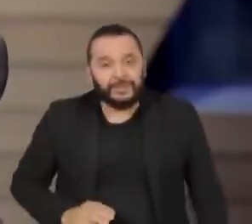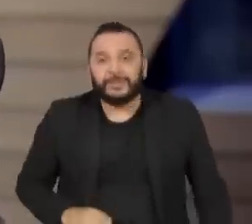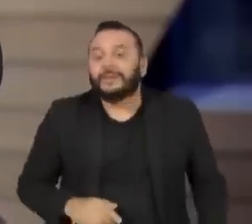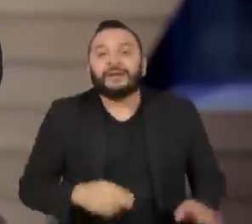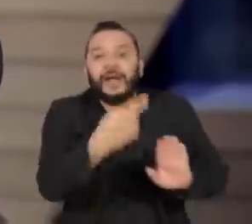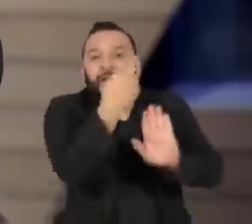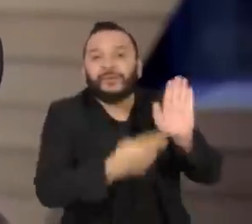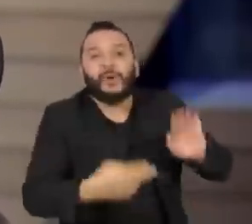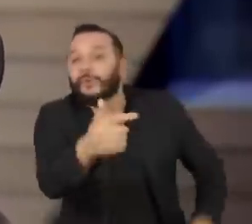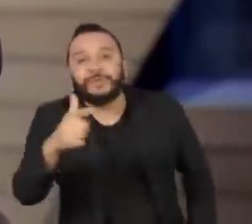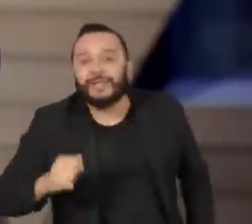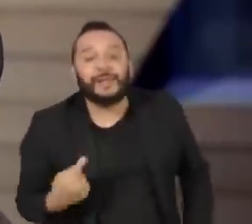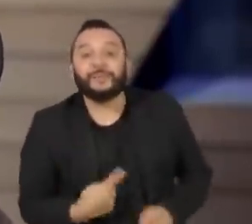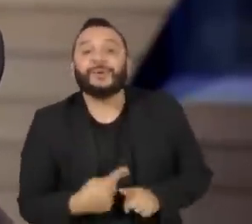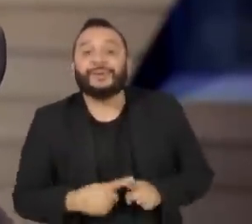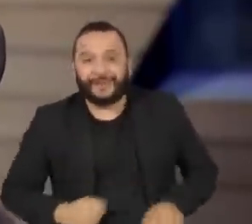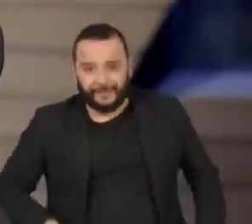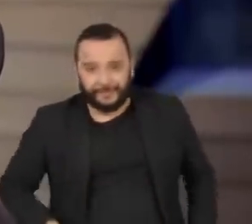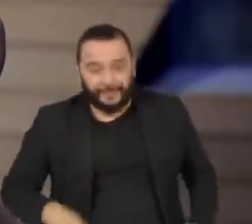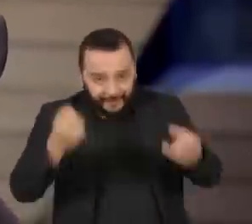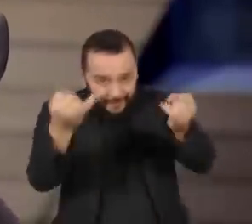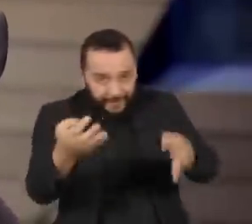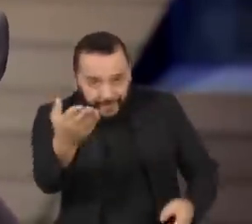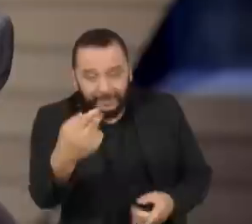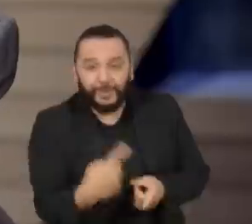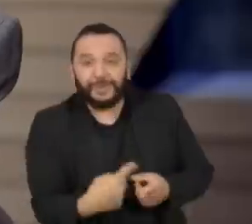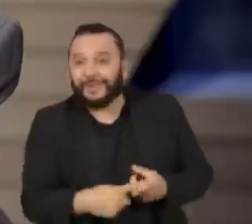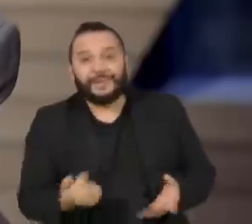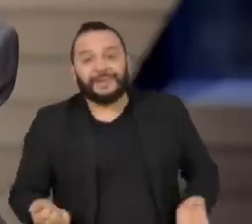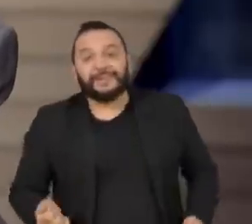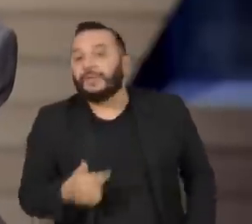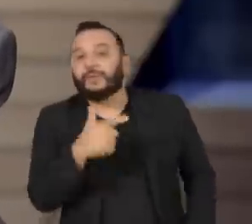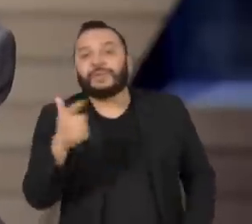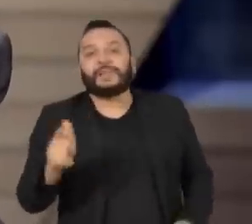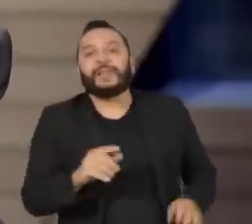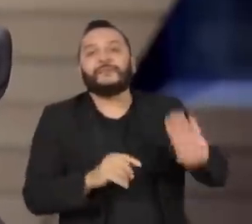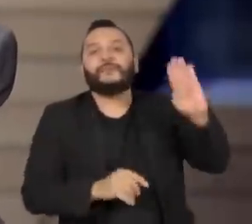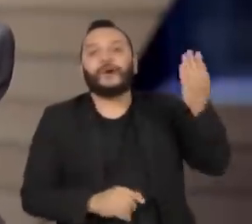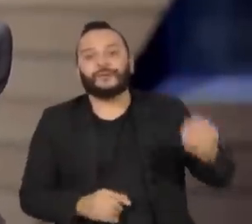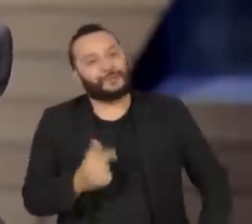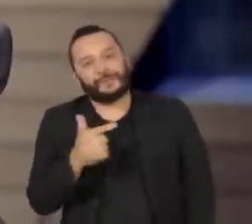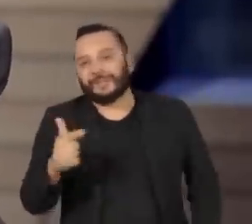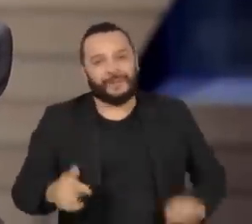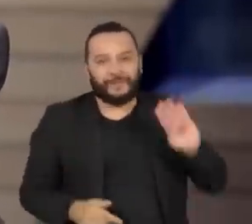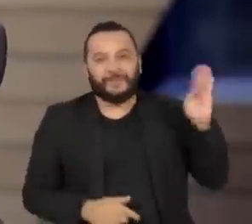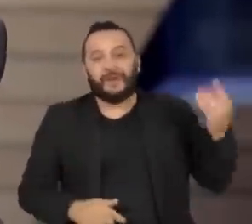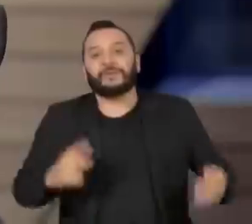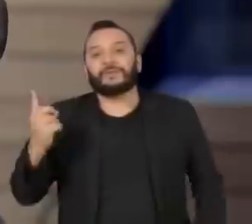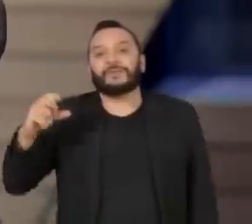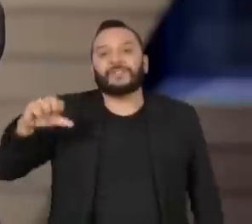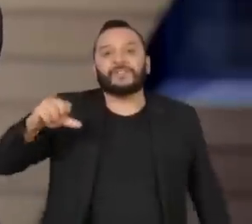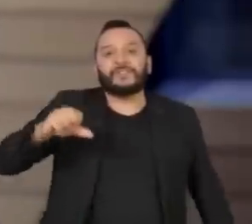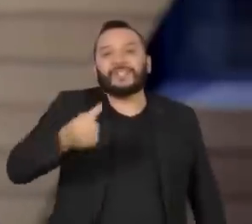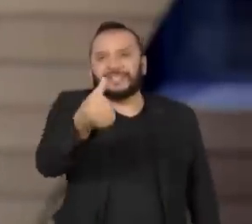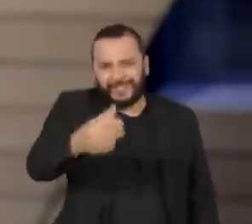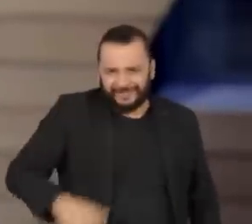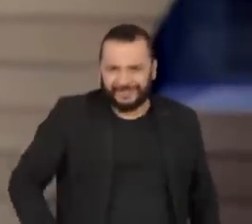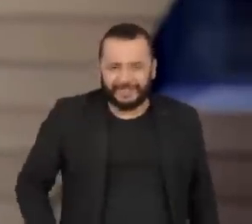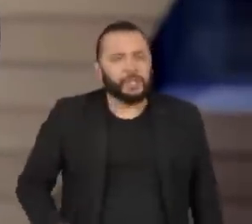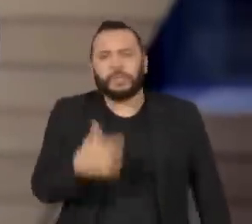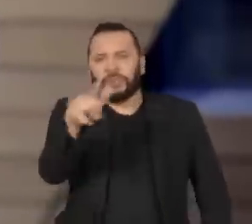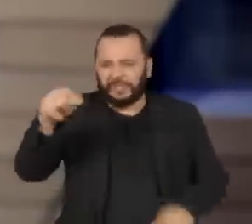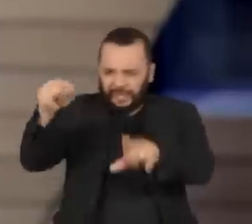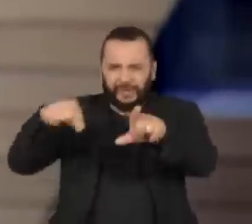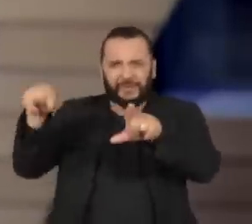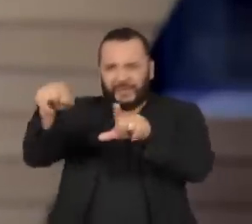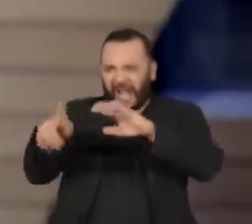esse relatório? Eu digo ao senhor, porque não tem fraude. Desde 1996, nunca uma urna